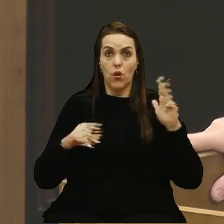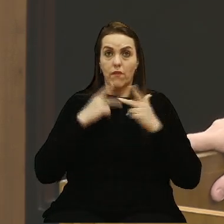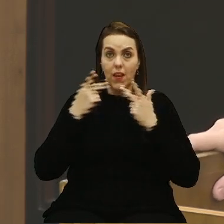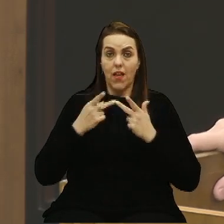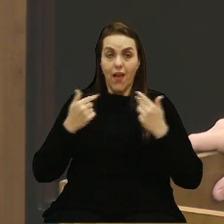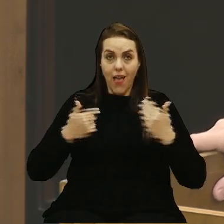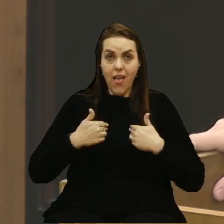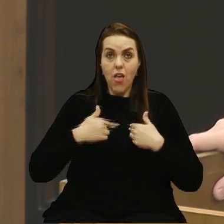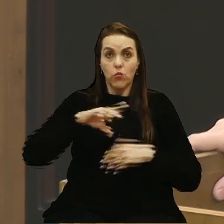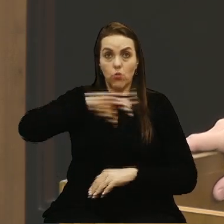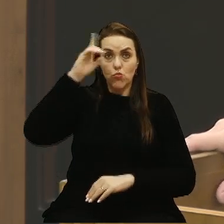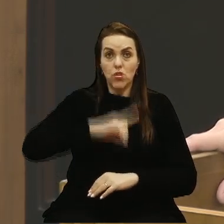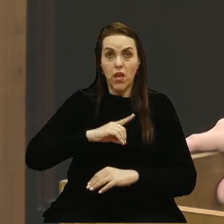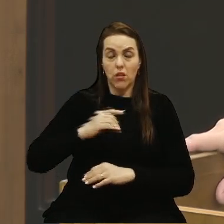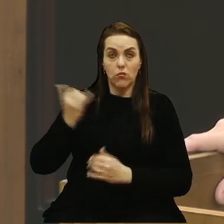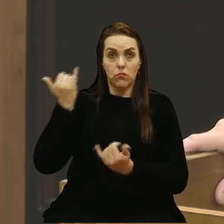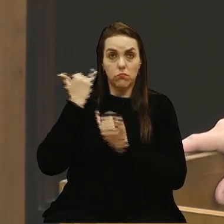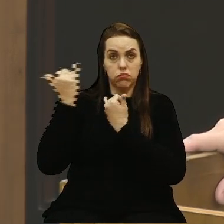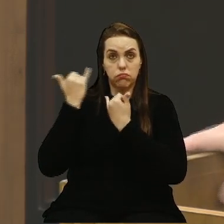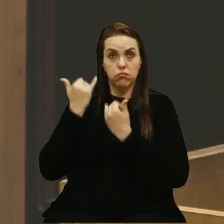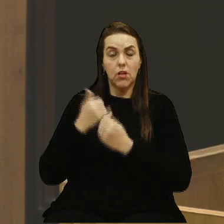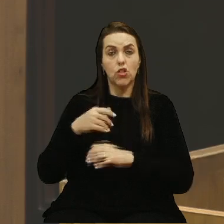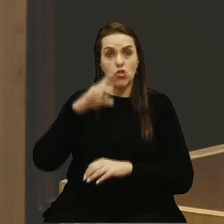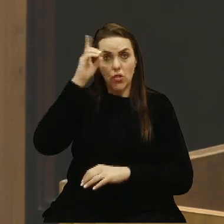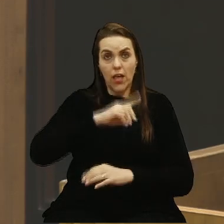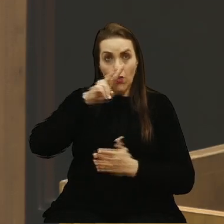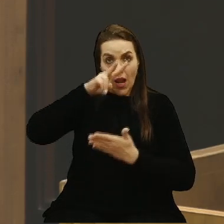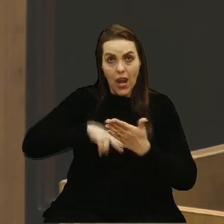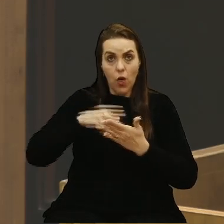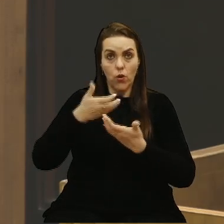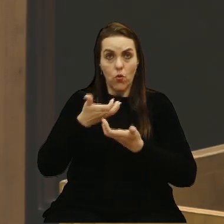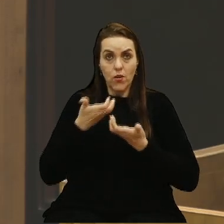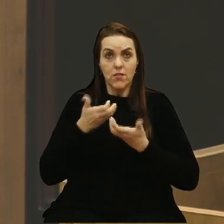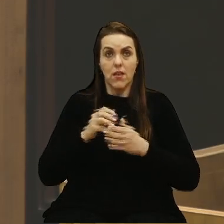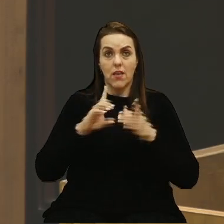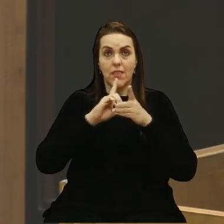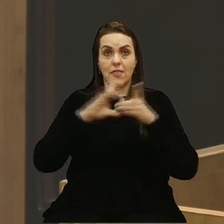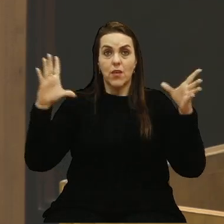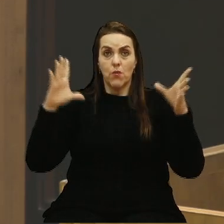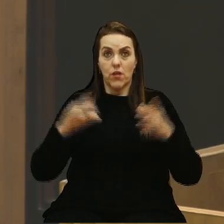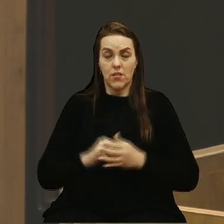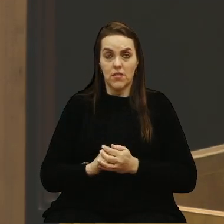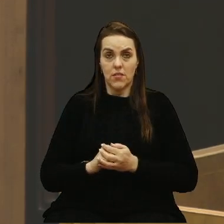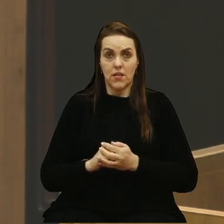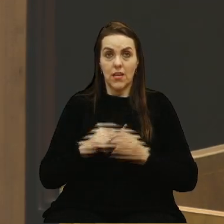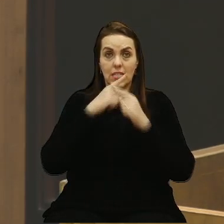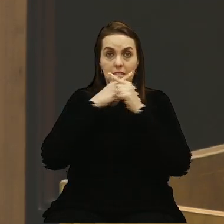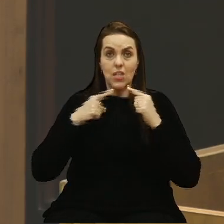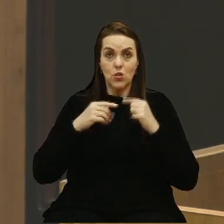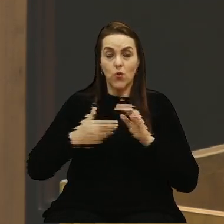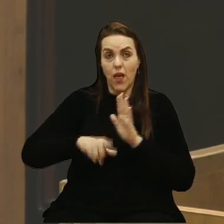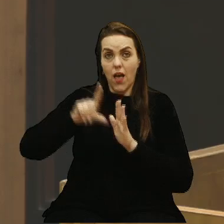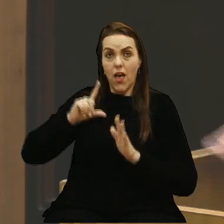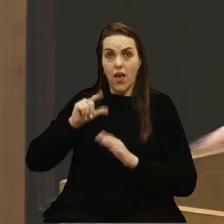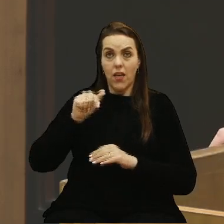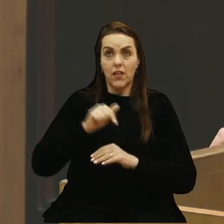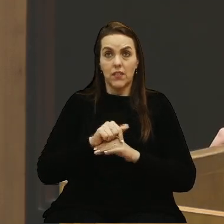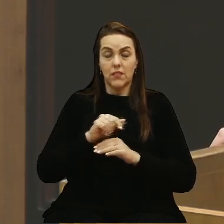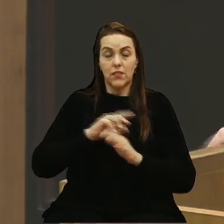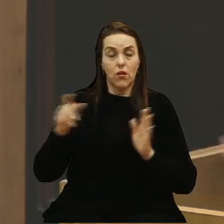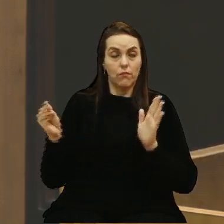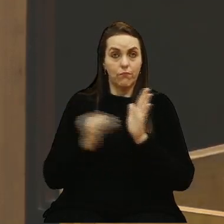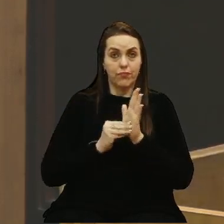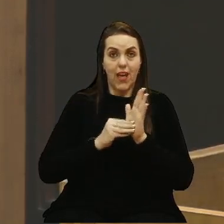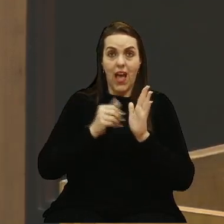Eu tenho o direito de ler o que eu quiser. E isso é democracia. E censura prévia foi estabelecida pelo ato institucional número